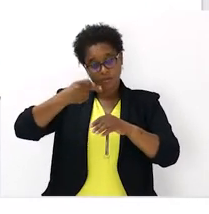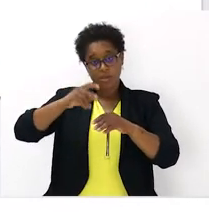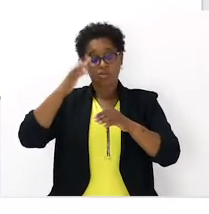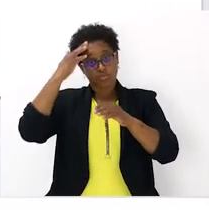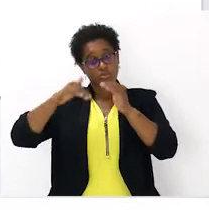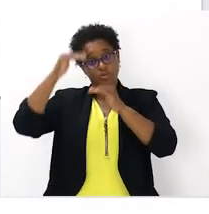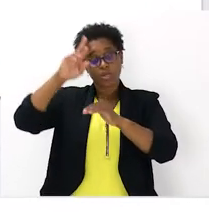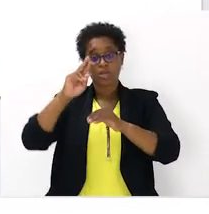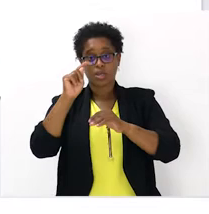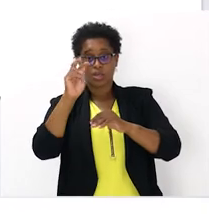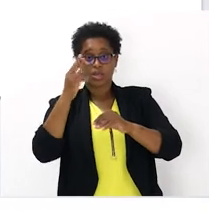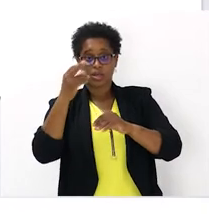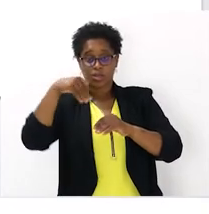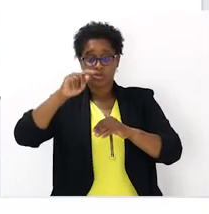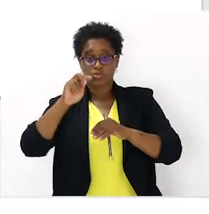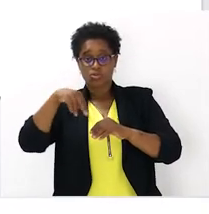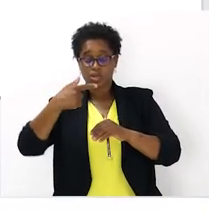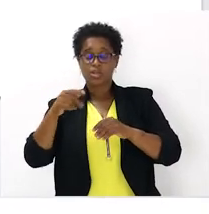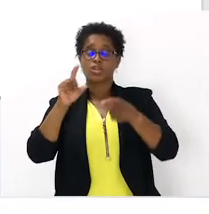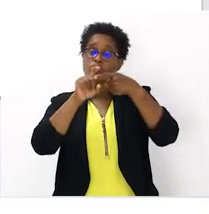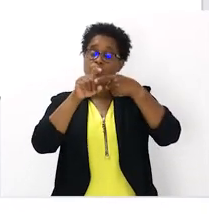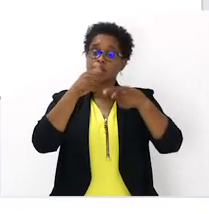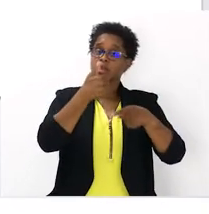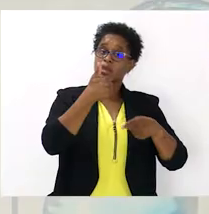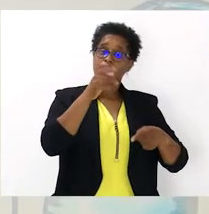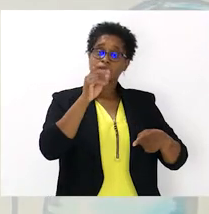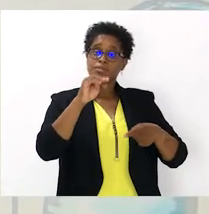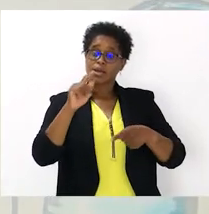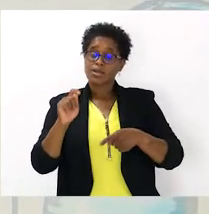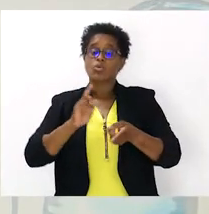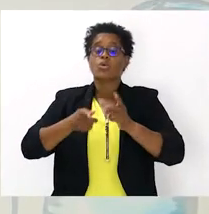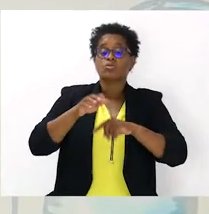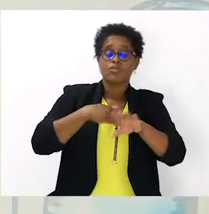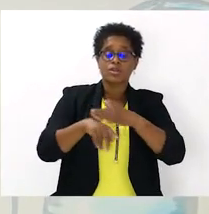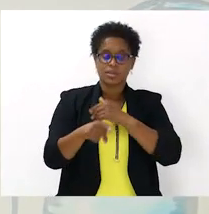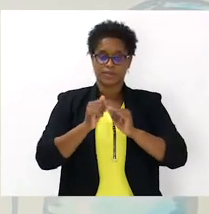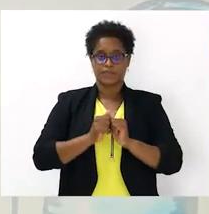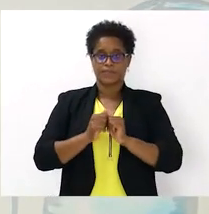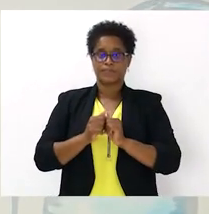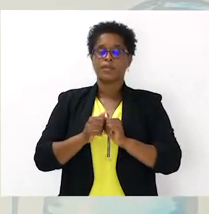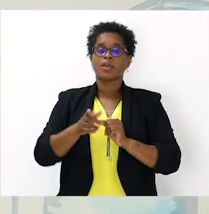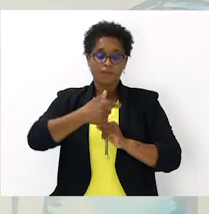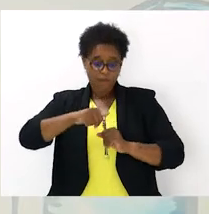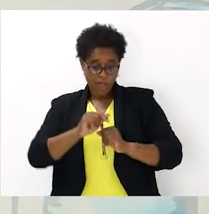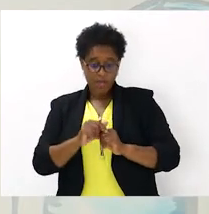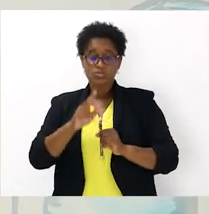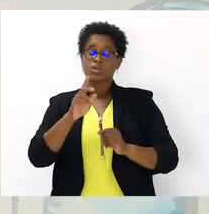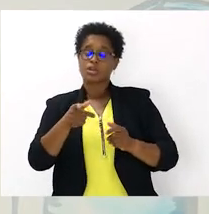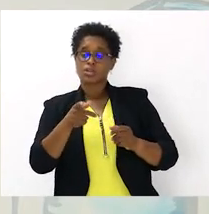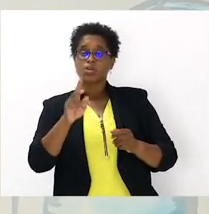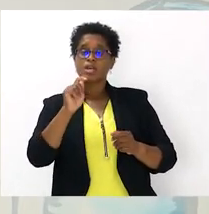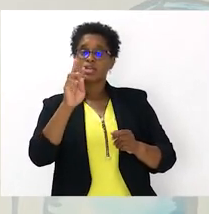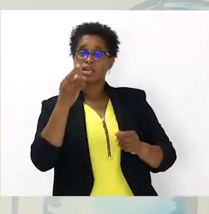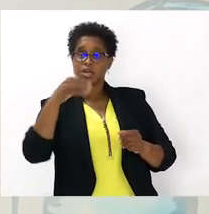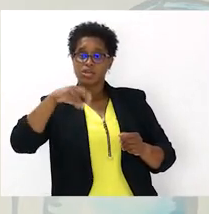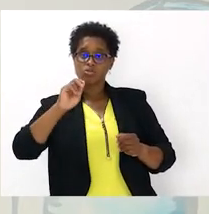e dividem-se as bases. O que é que vamos fazer aqui? Olha, expoente tem mesmo expoente, expoente